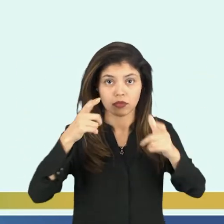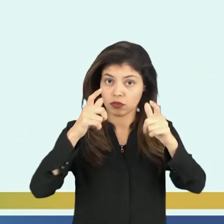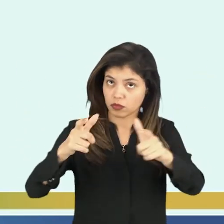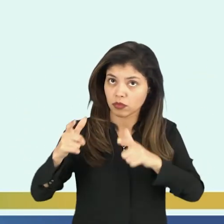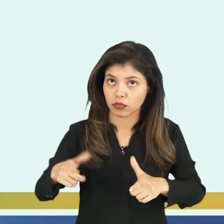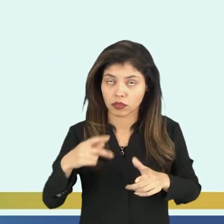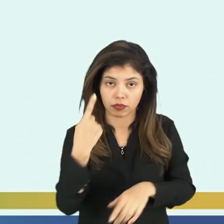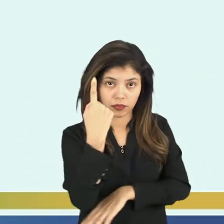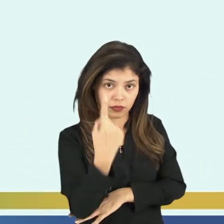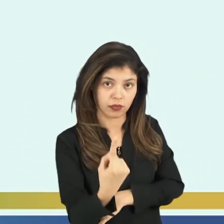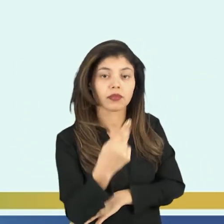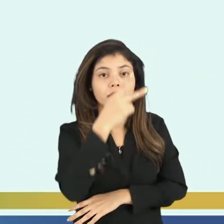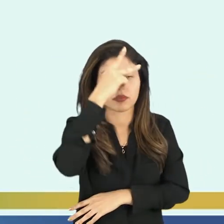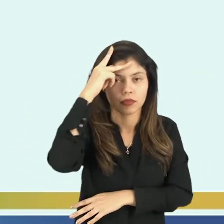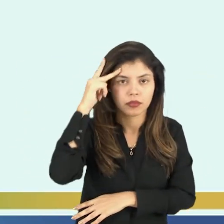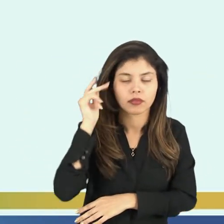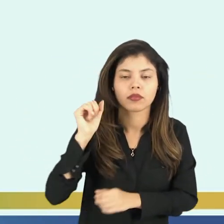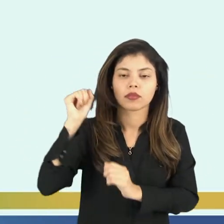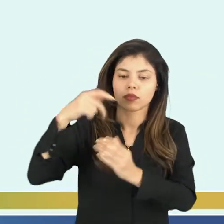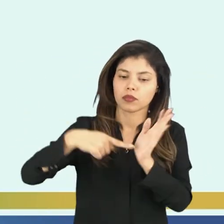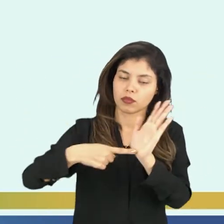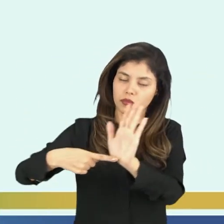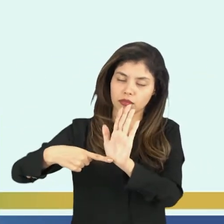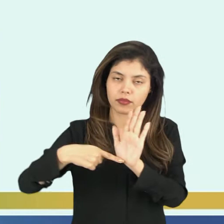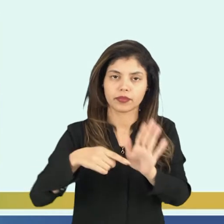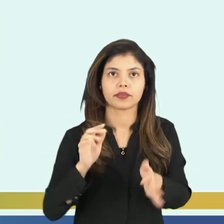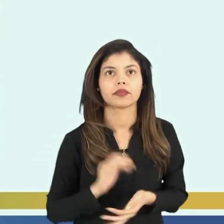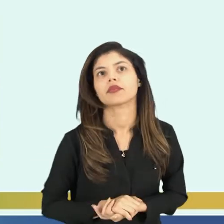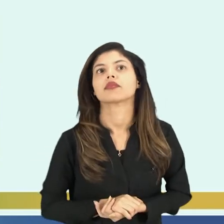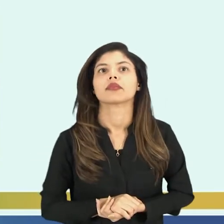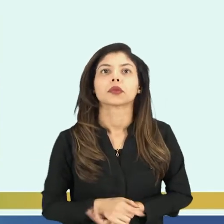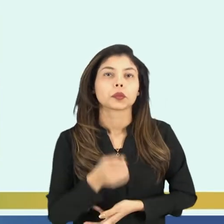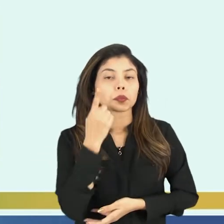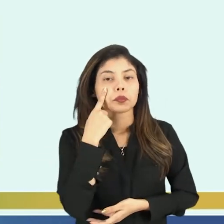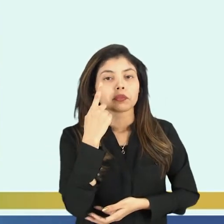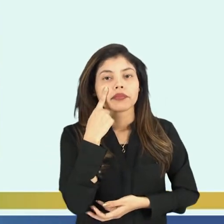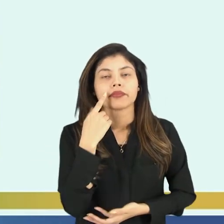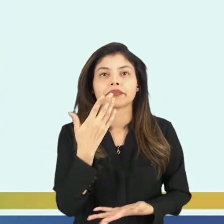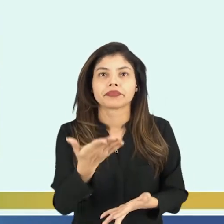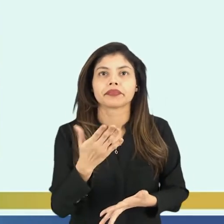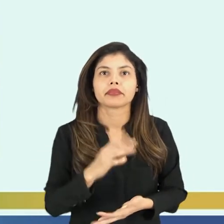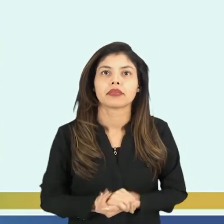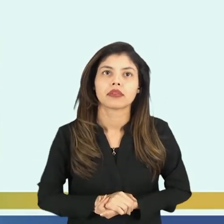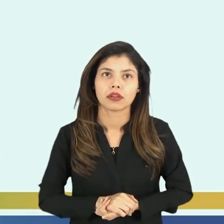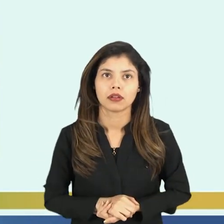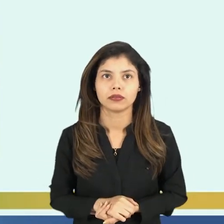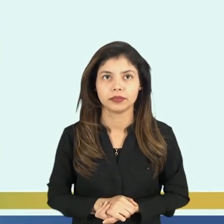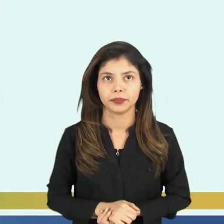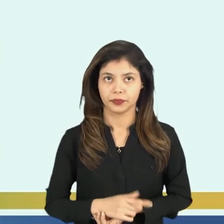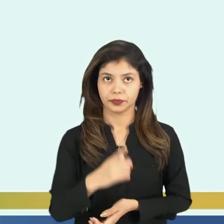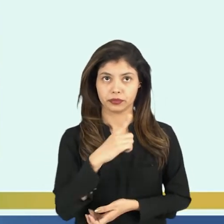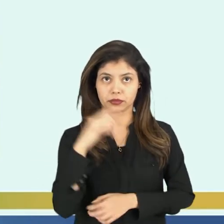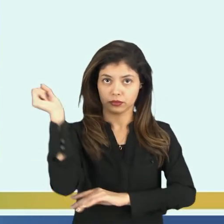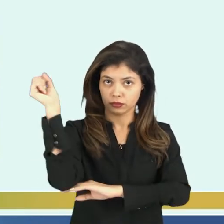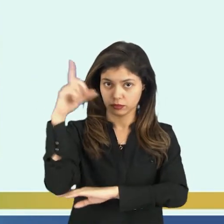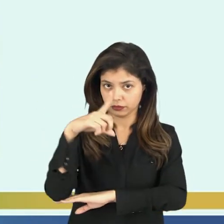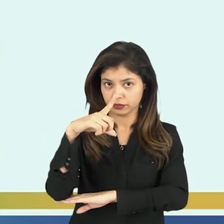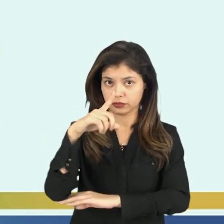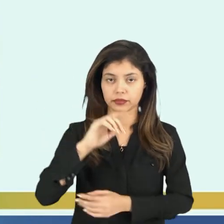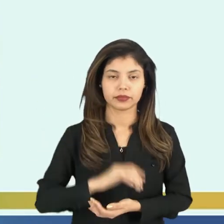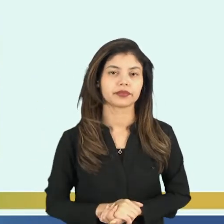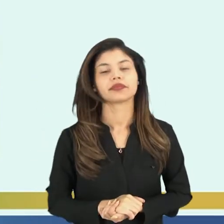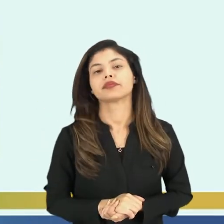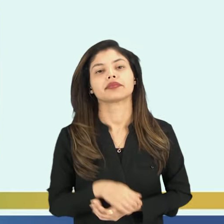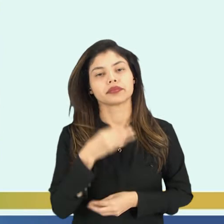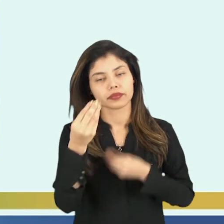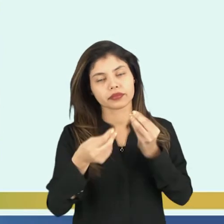para o meio onde está sendo emitida. Então, observem bem a imagem. Nós temos aí o Sol, como